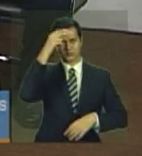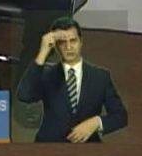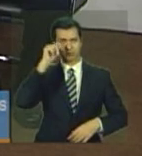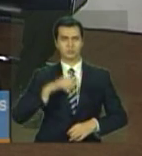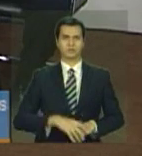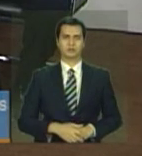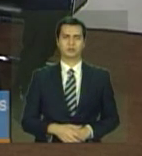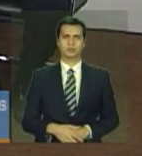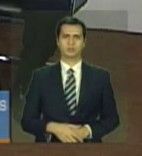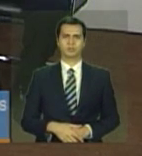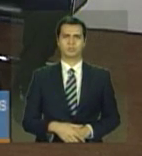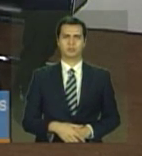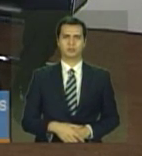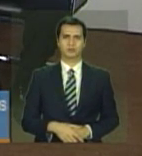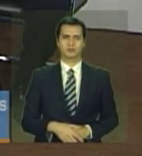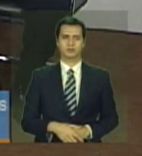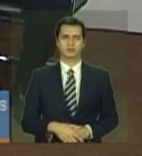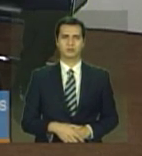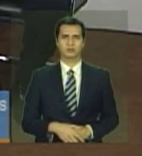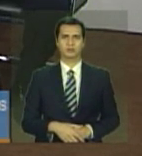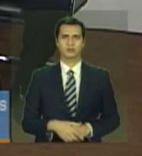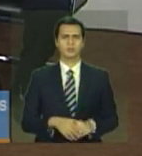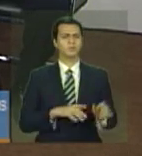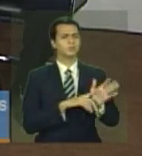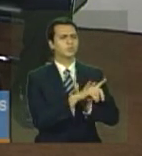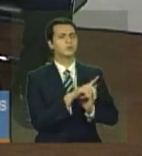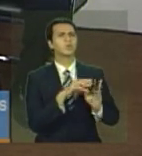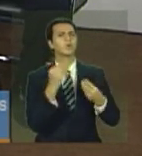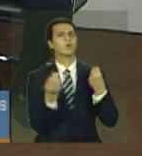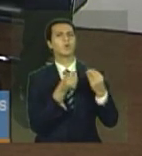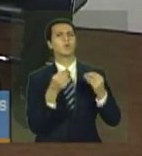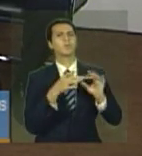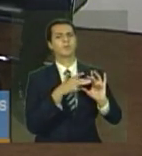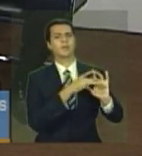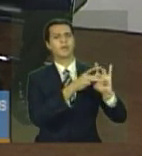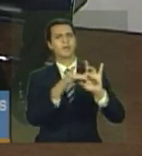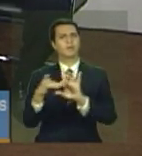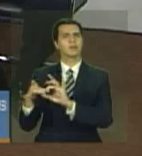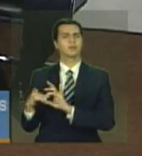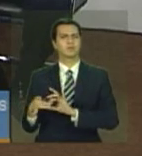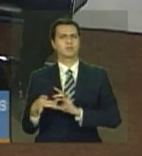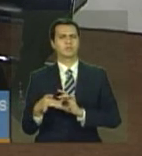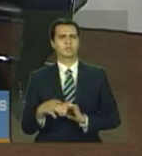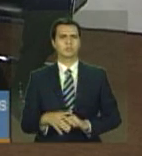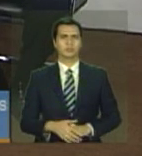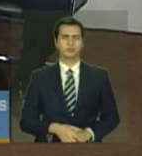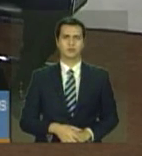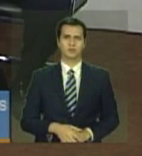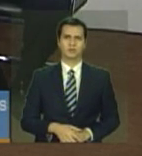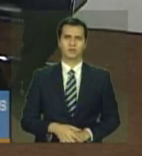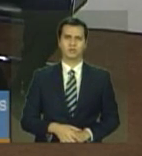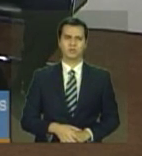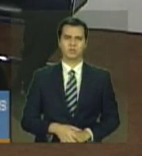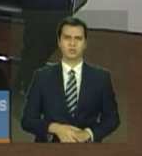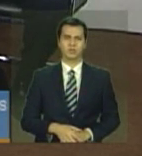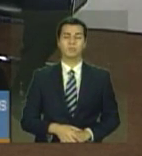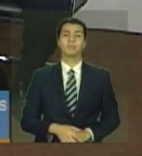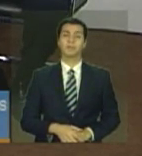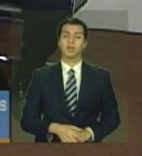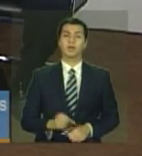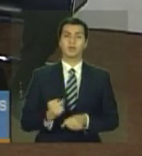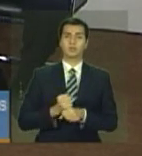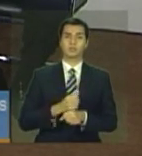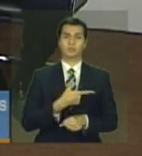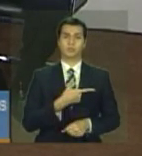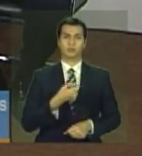é essa redesão, diretor? Como que ele funciona, essa rede? A Redesan é uma plataforma que ela foi pensada em